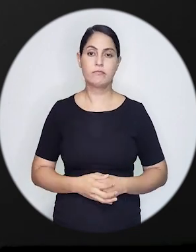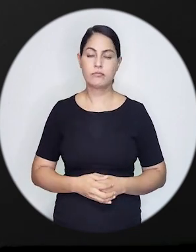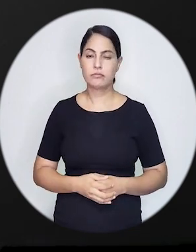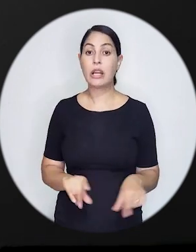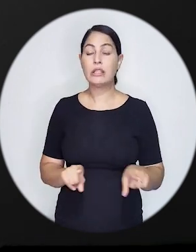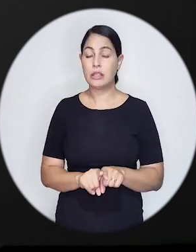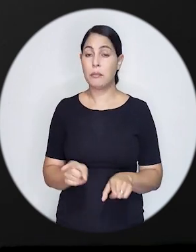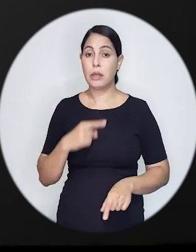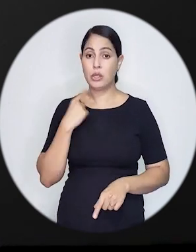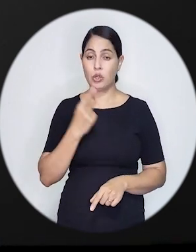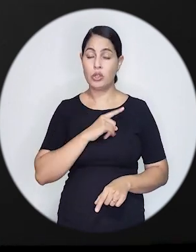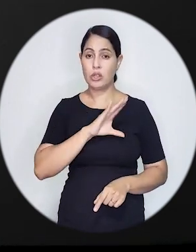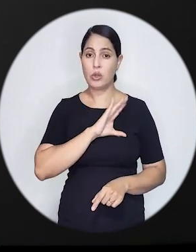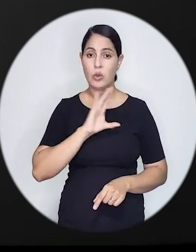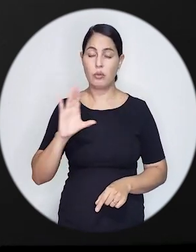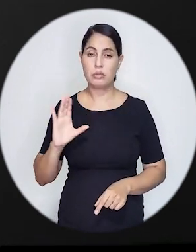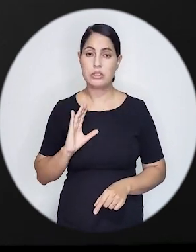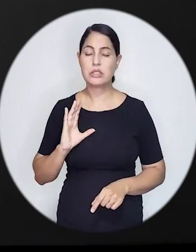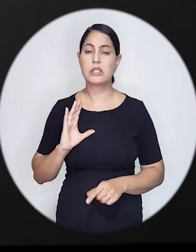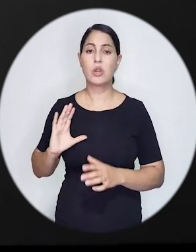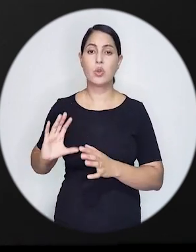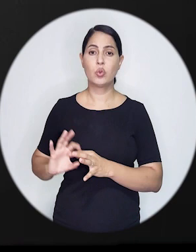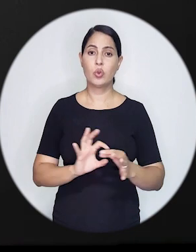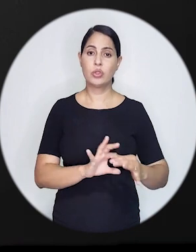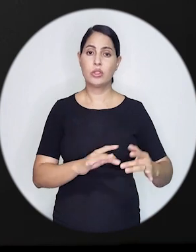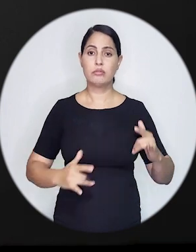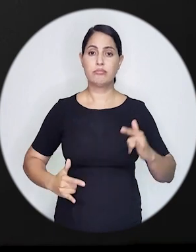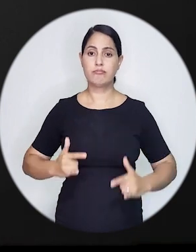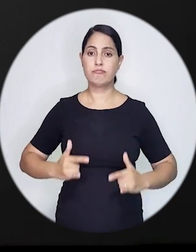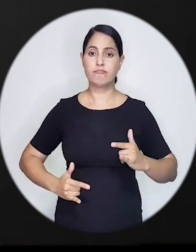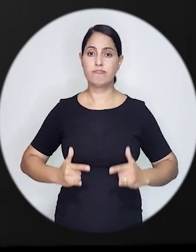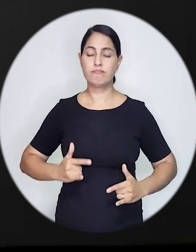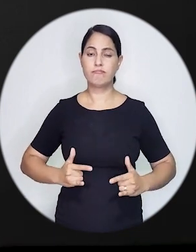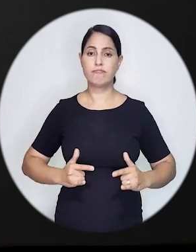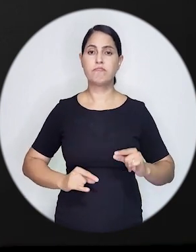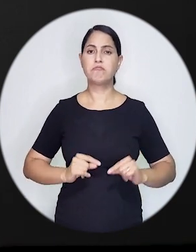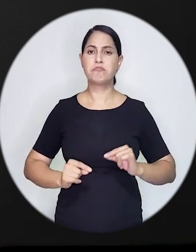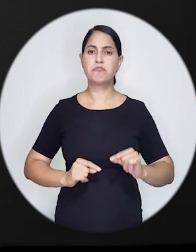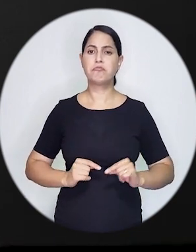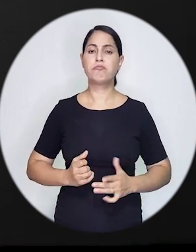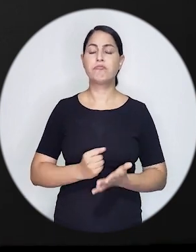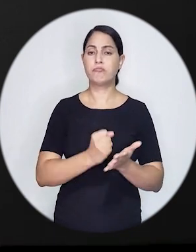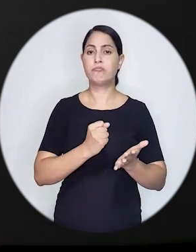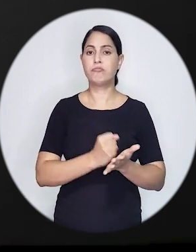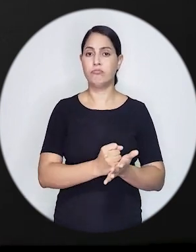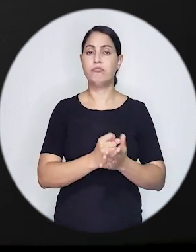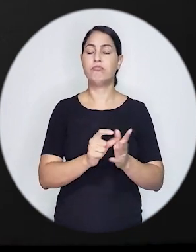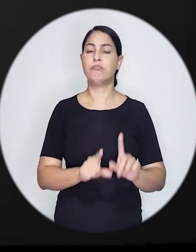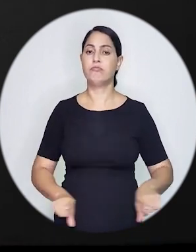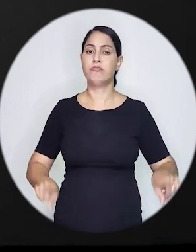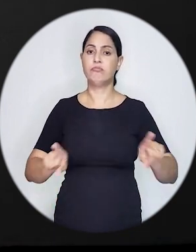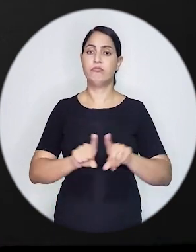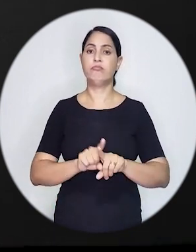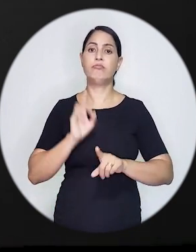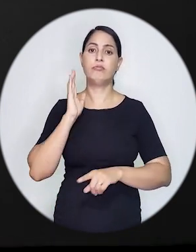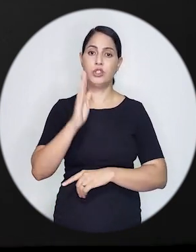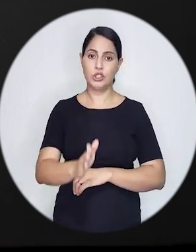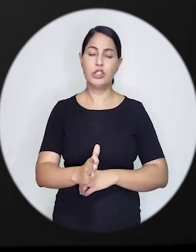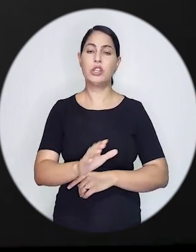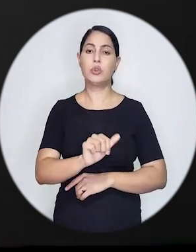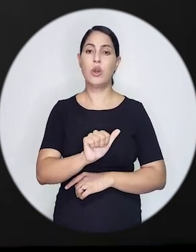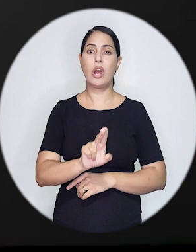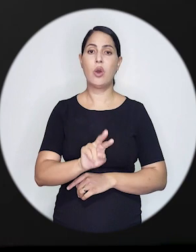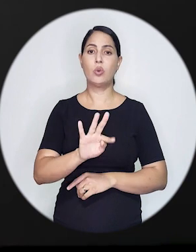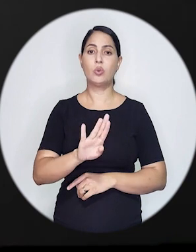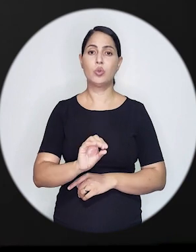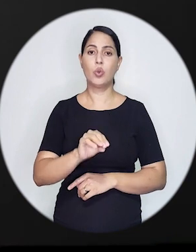tem acompanhado a questão do robô, e diligenciado para melhorias no formato da automatização,